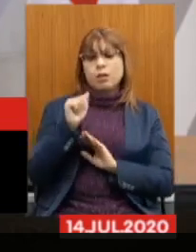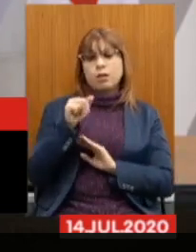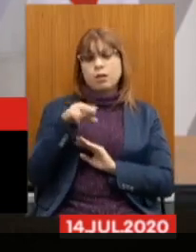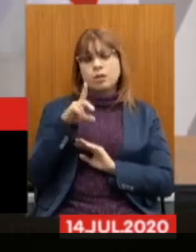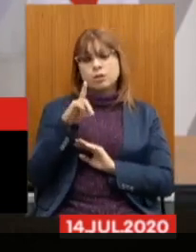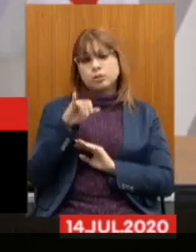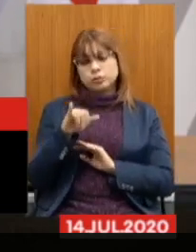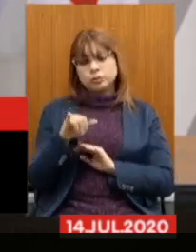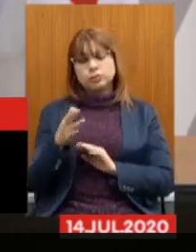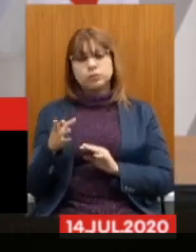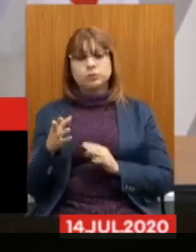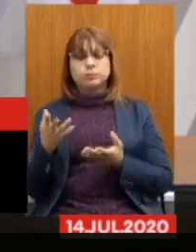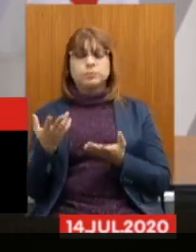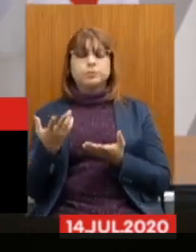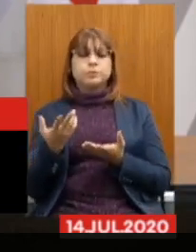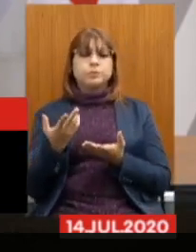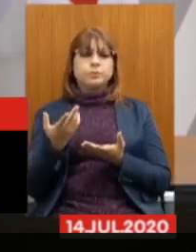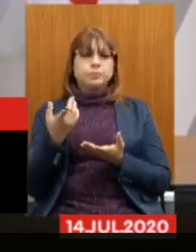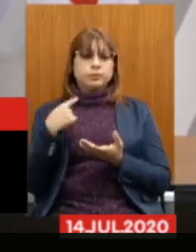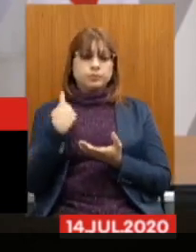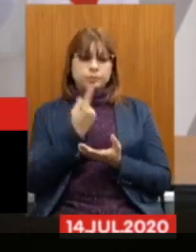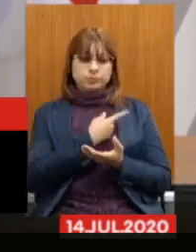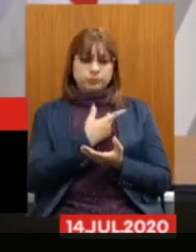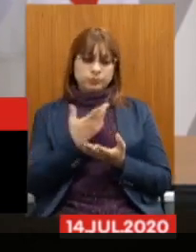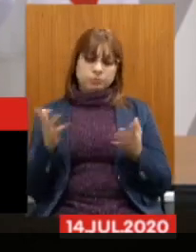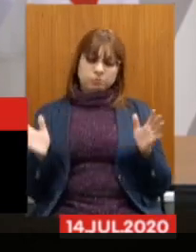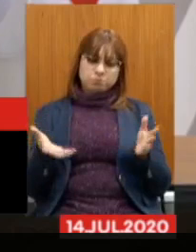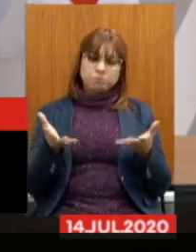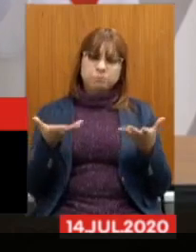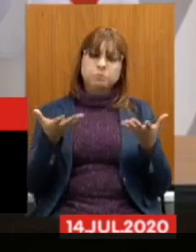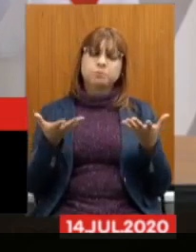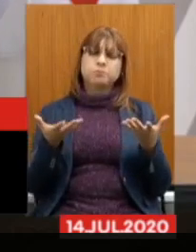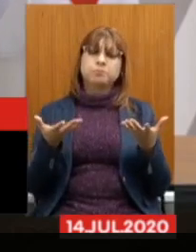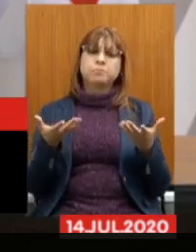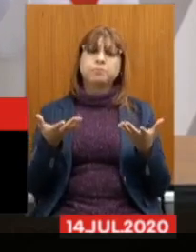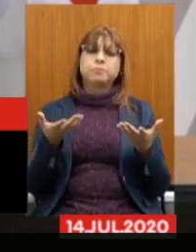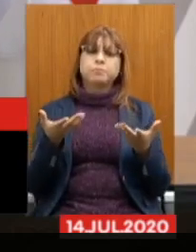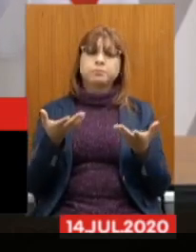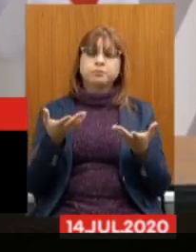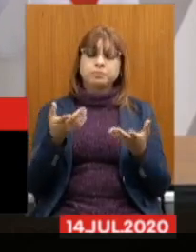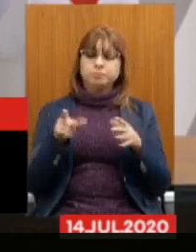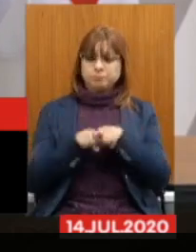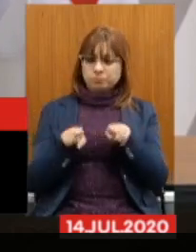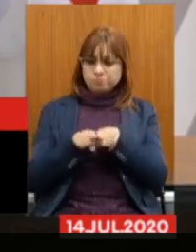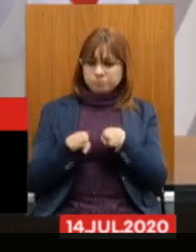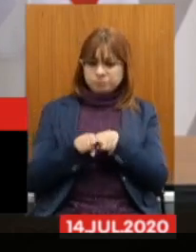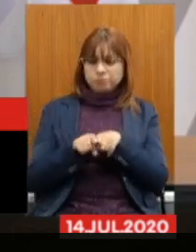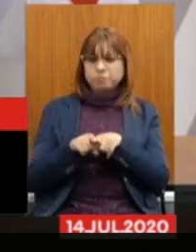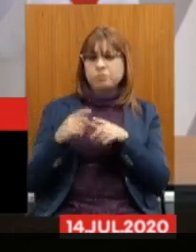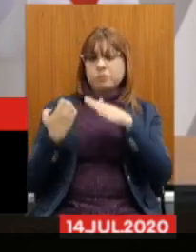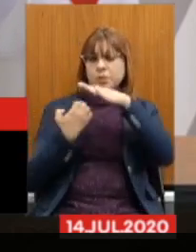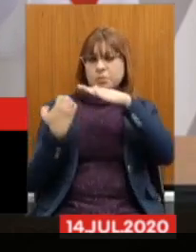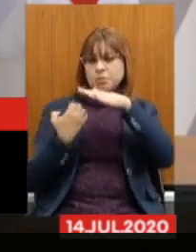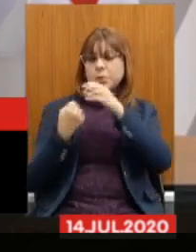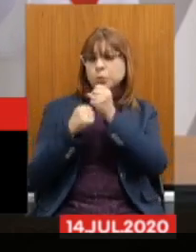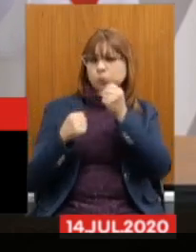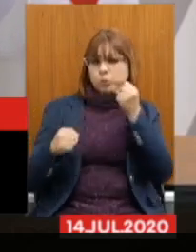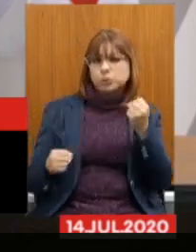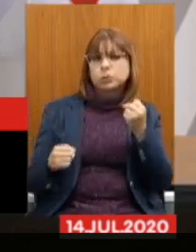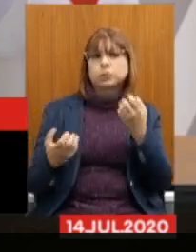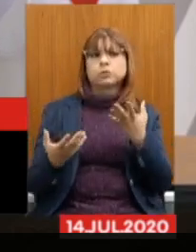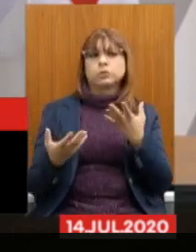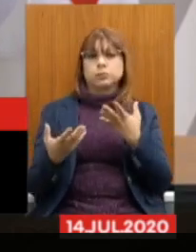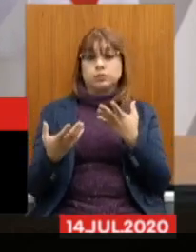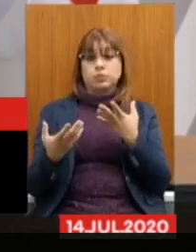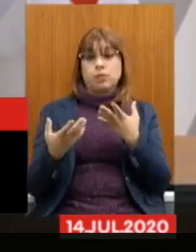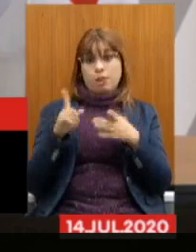os acumula indefinidamente, como banco, grande fortuna, de iniciativa privada, as grandes empresas, taxando a quem hoje é